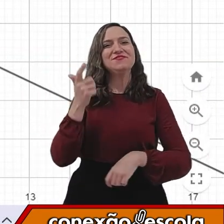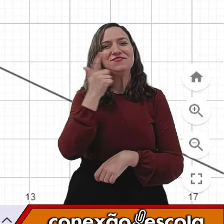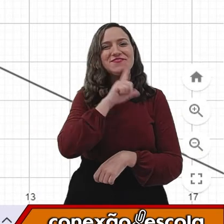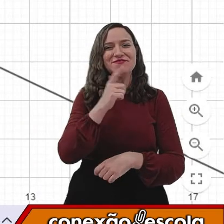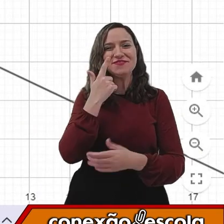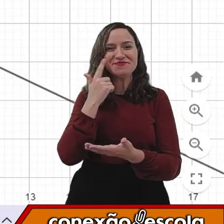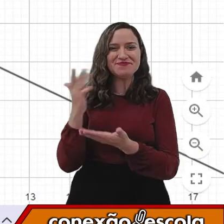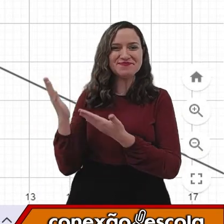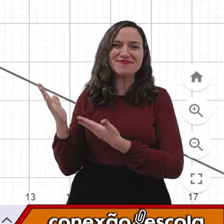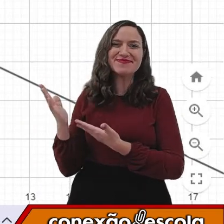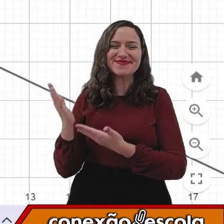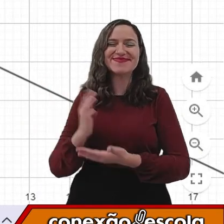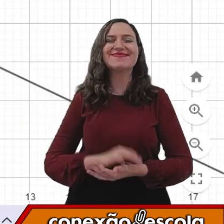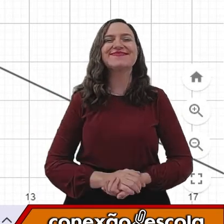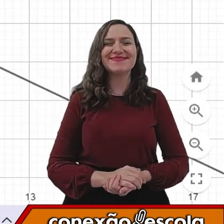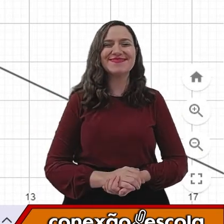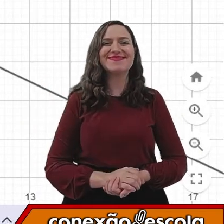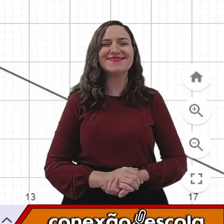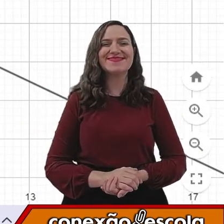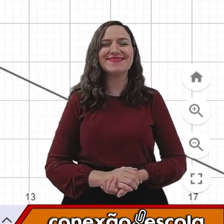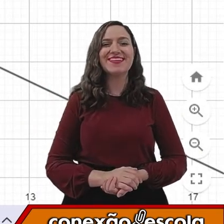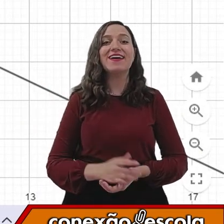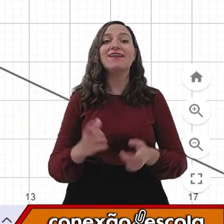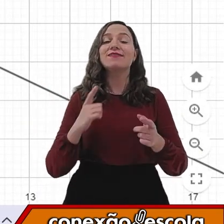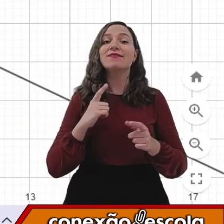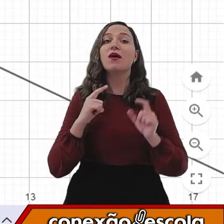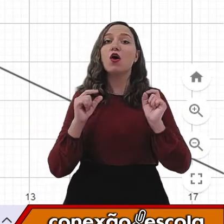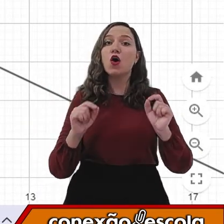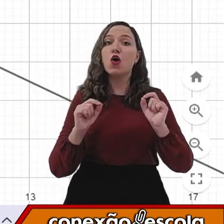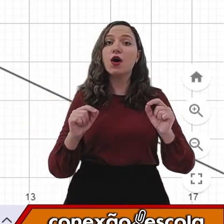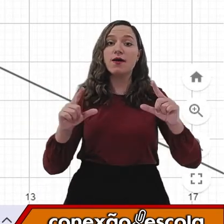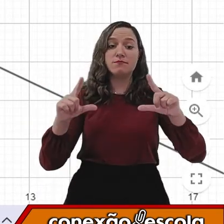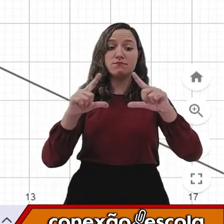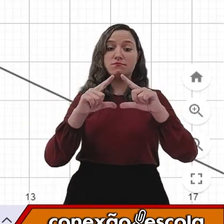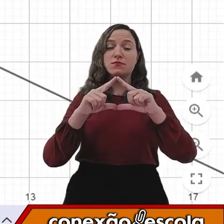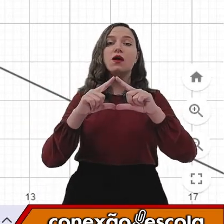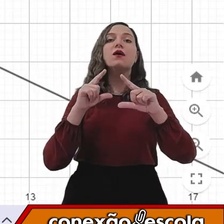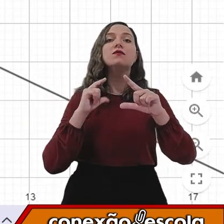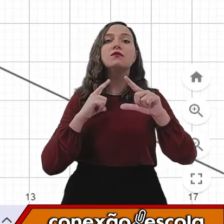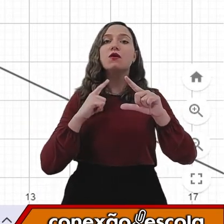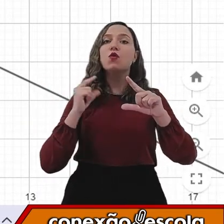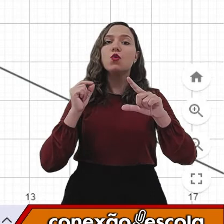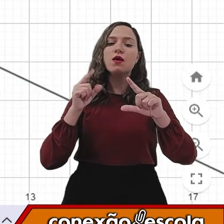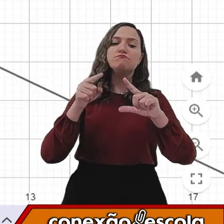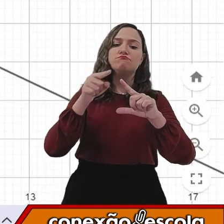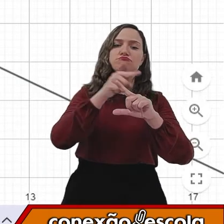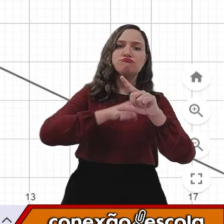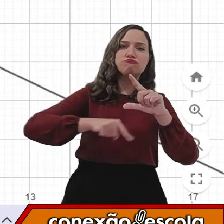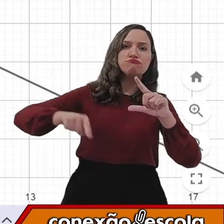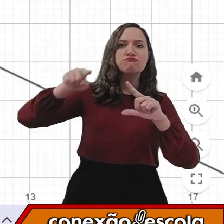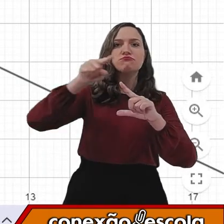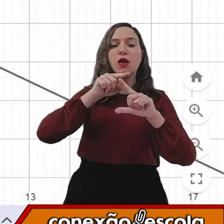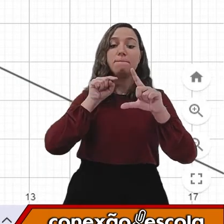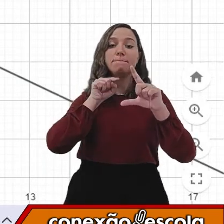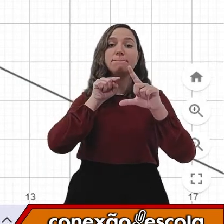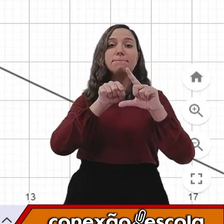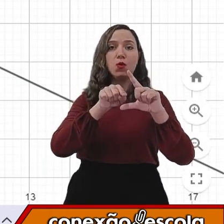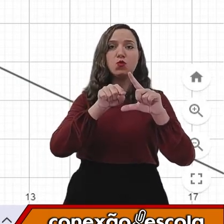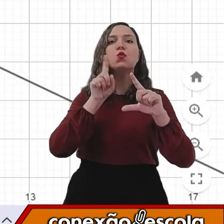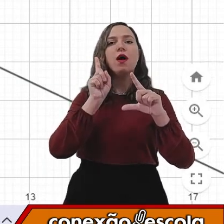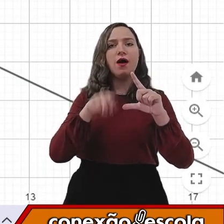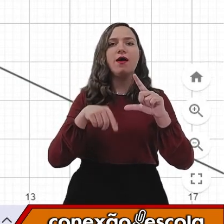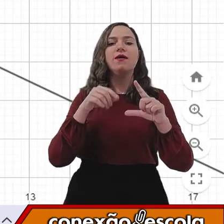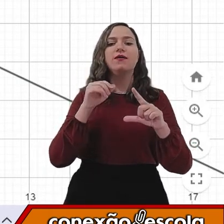Certo? Aqui o ponto de encontro de todas as mediatrizes é o circuncentro, que está lá no